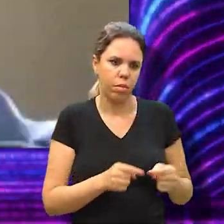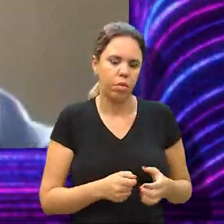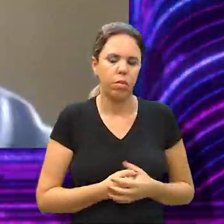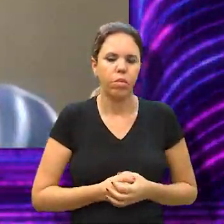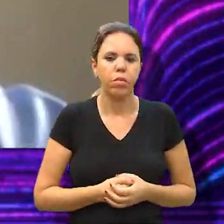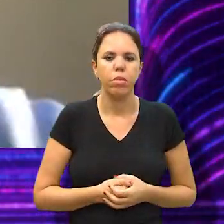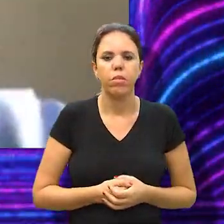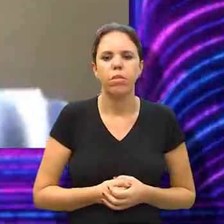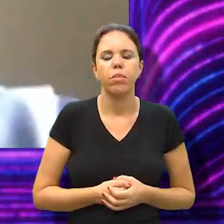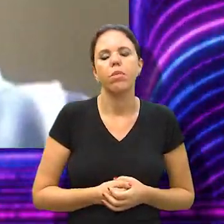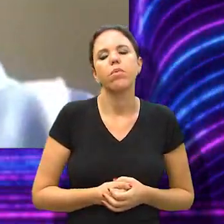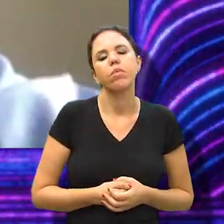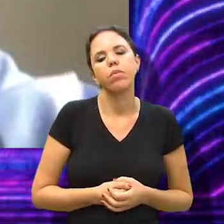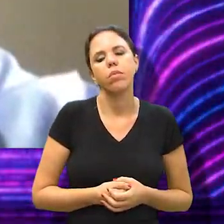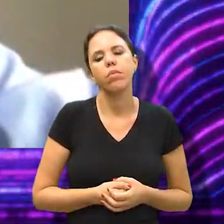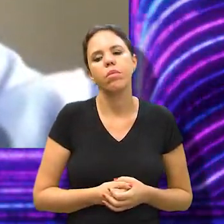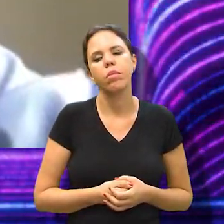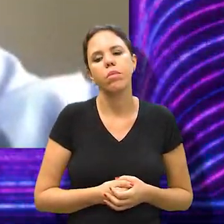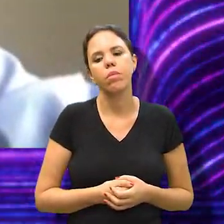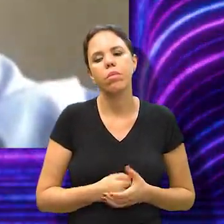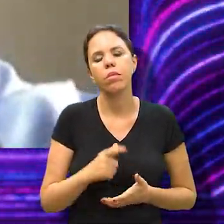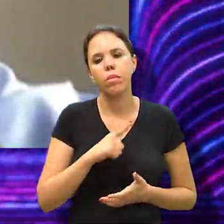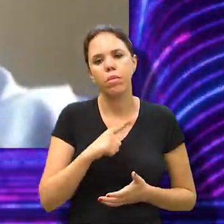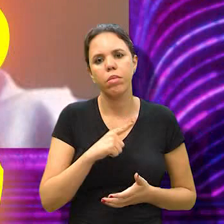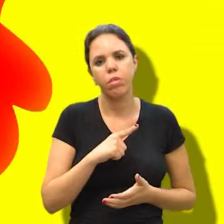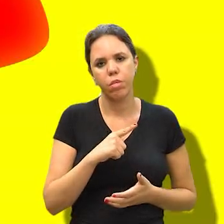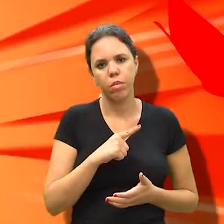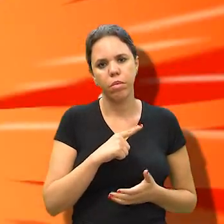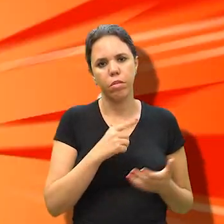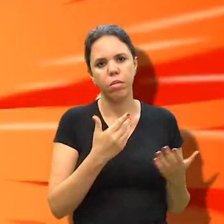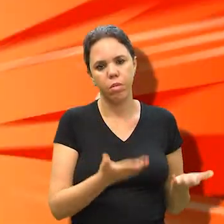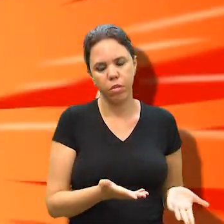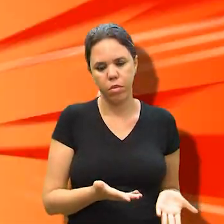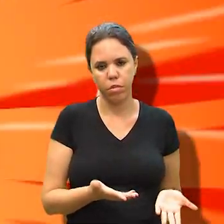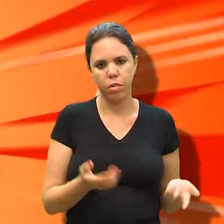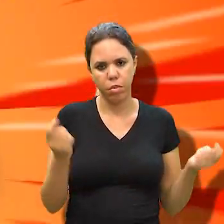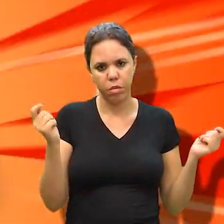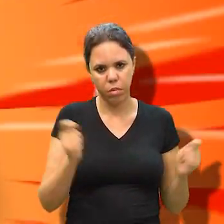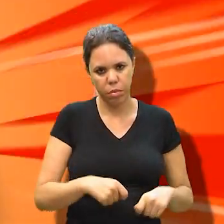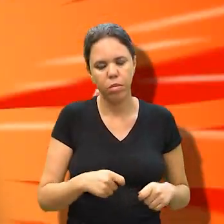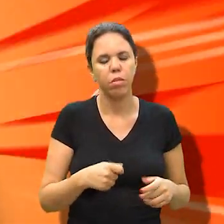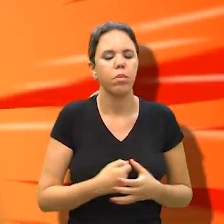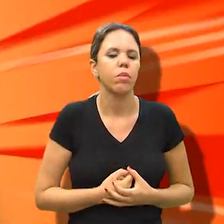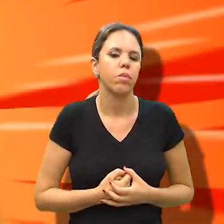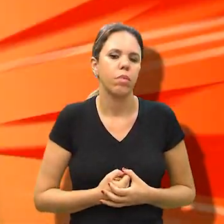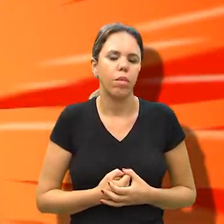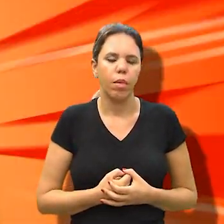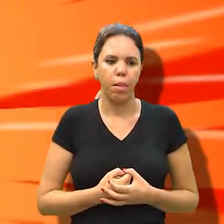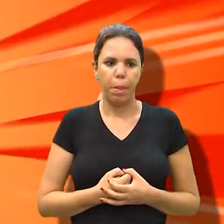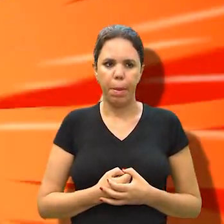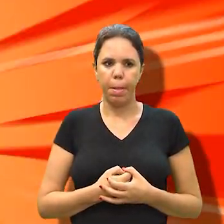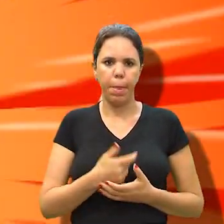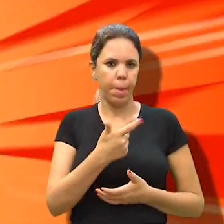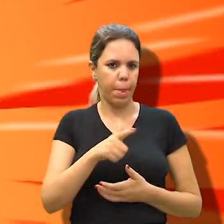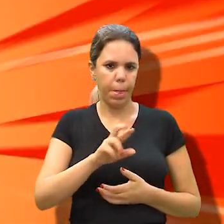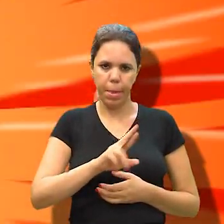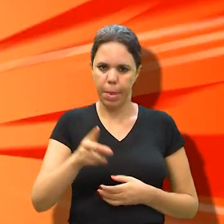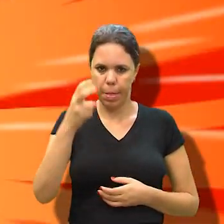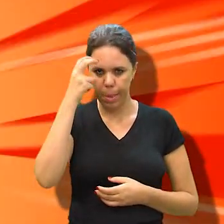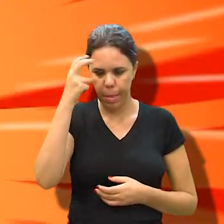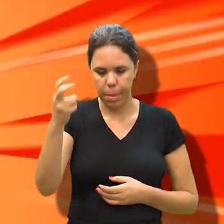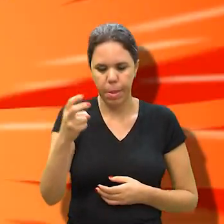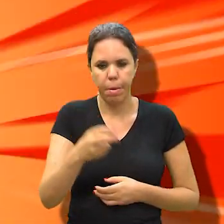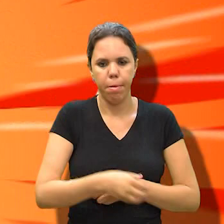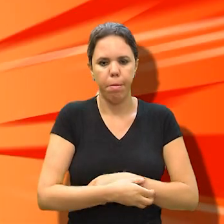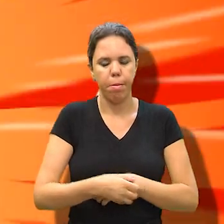associar e de ter uma capacidade não só